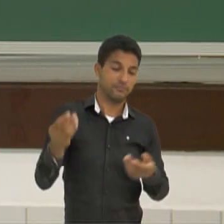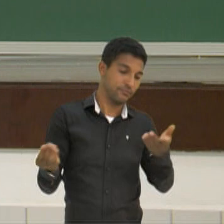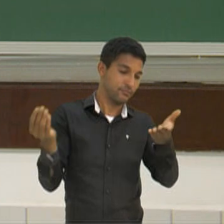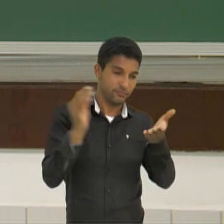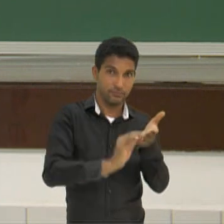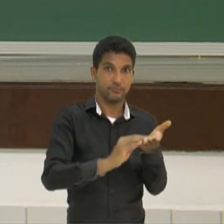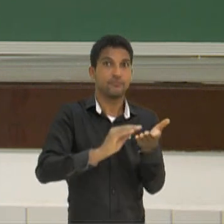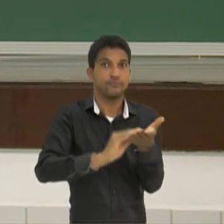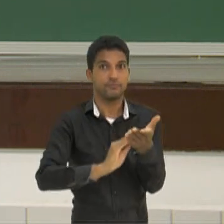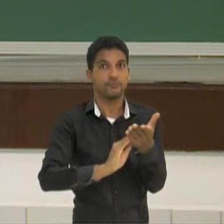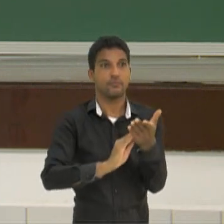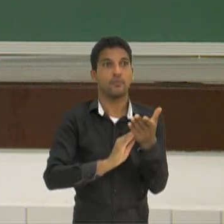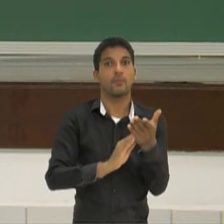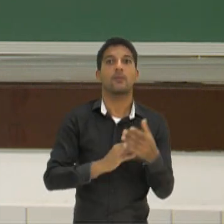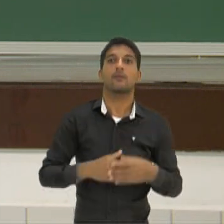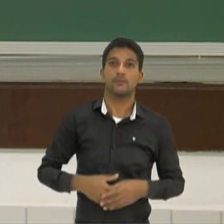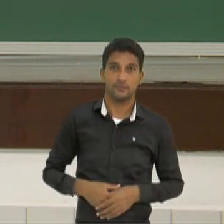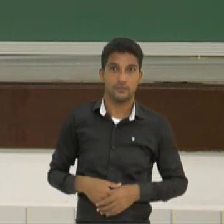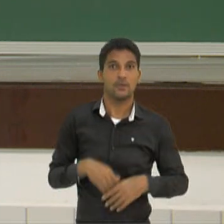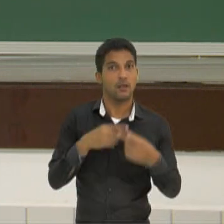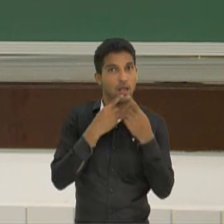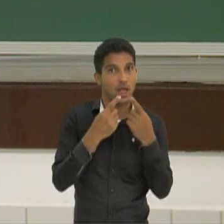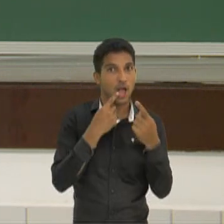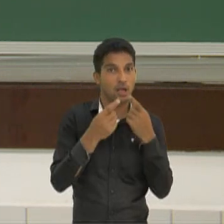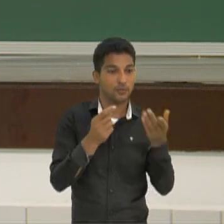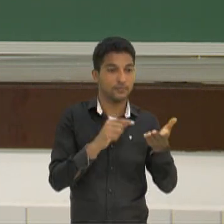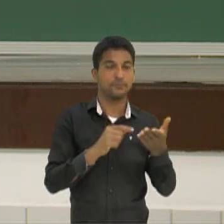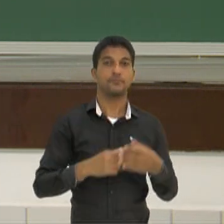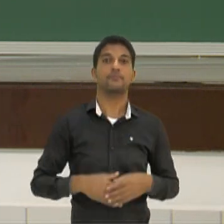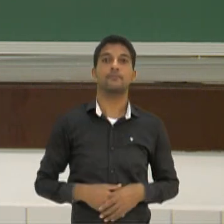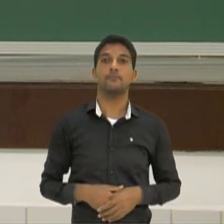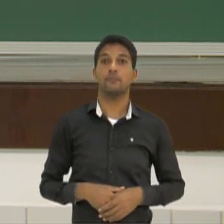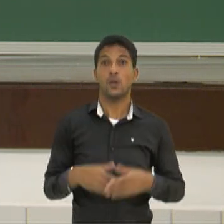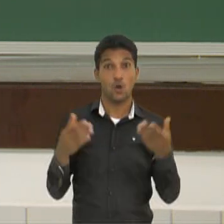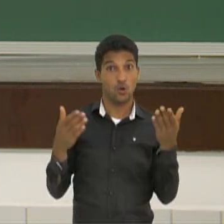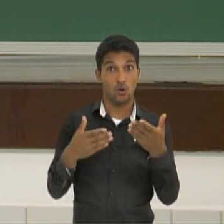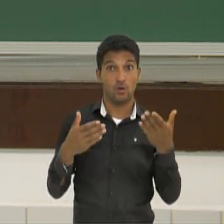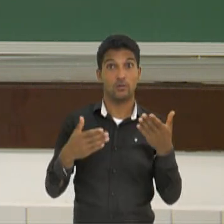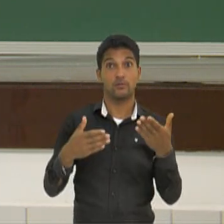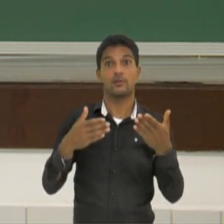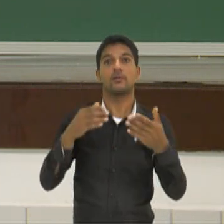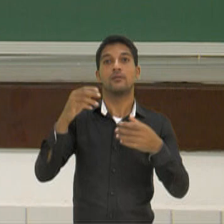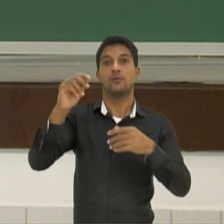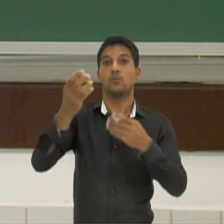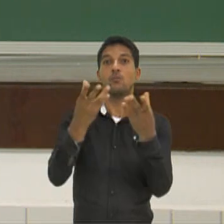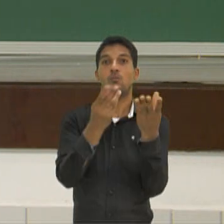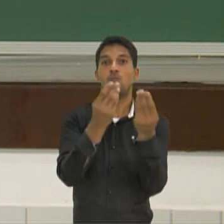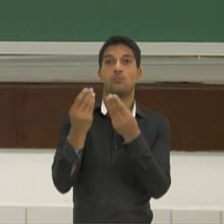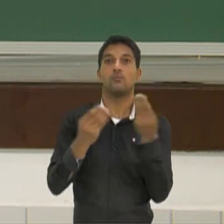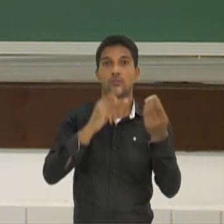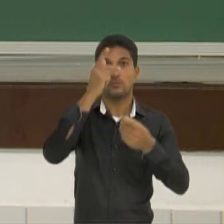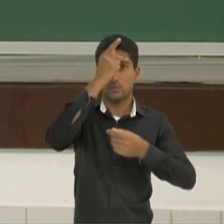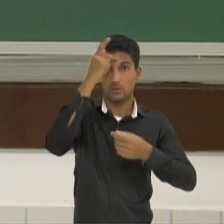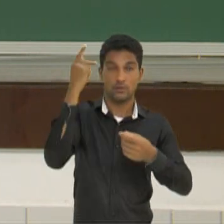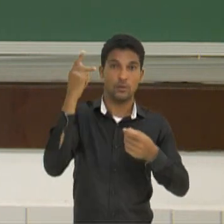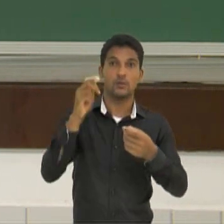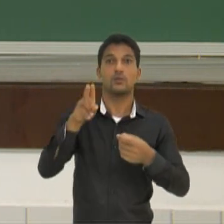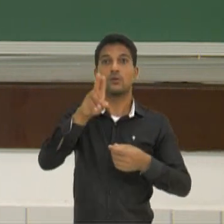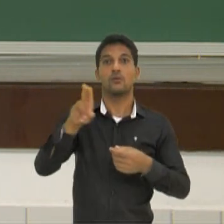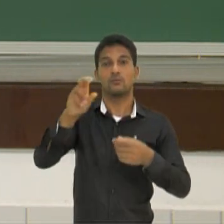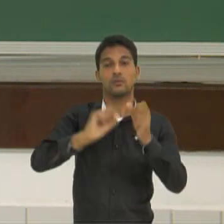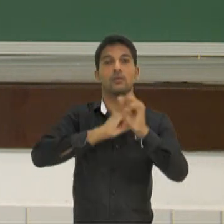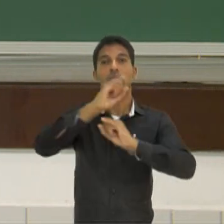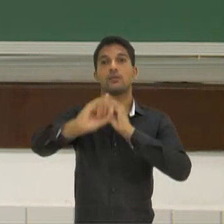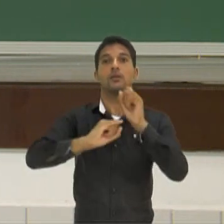estão consumindo muitos produtos, fazendo as compras pela internet. Né? Então às vezes a pessoa compra um